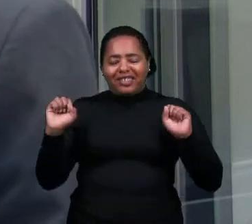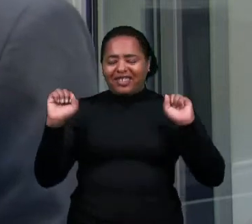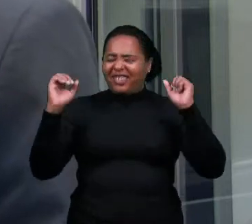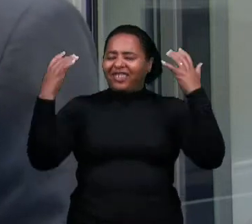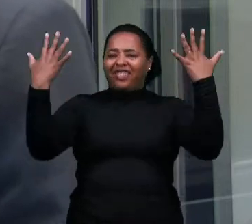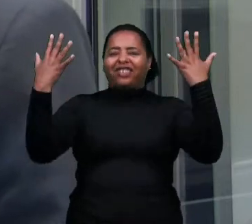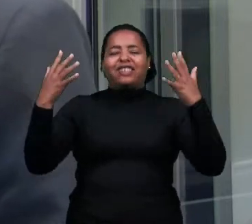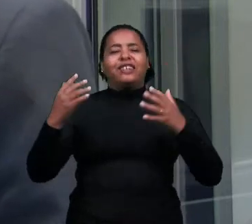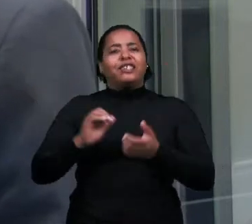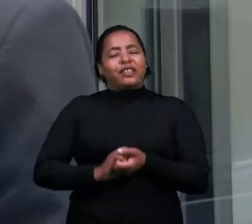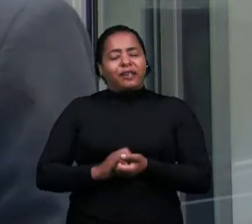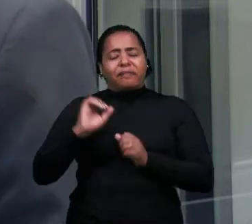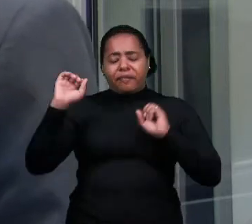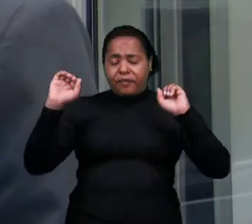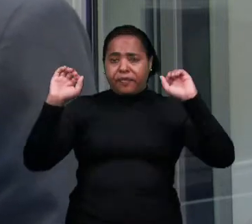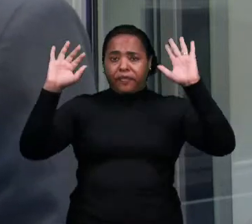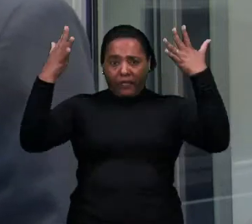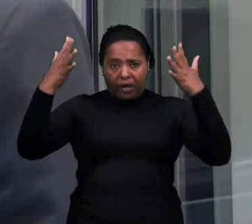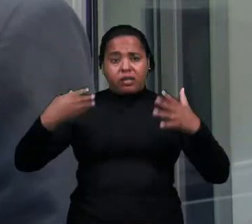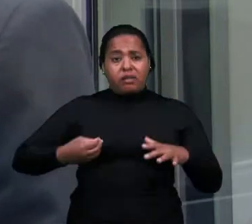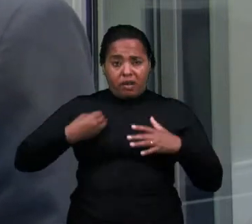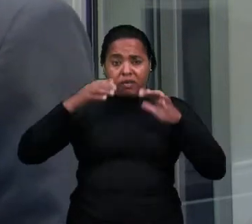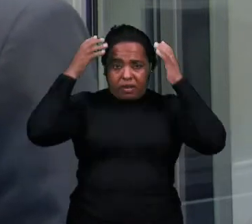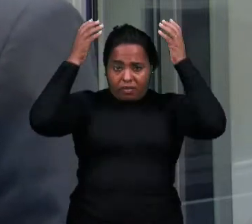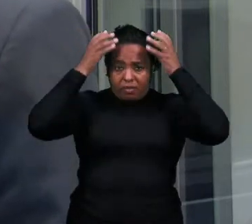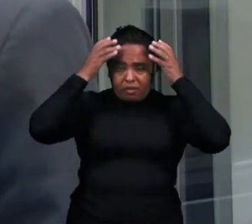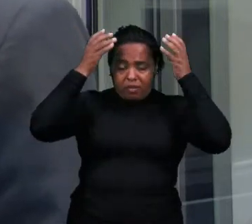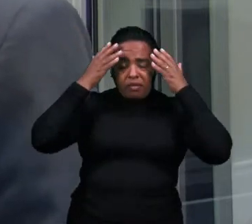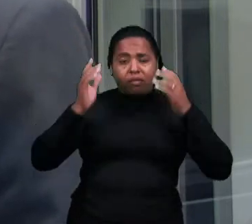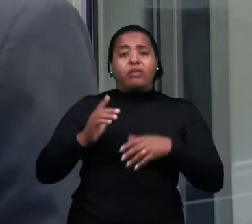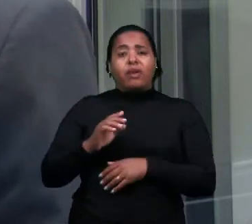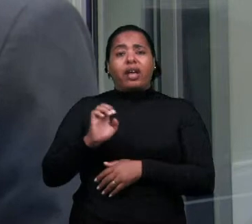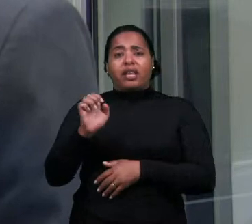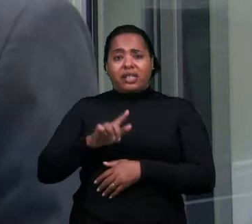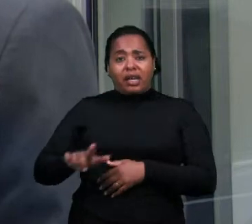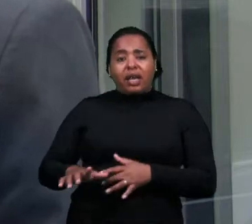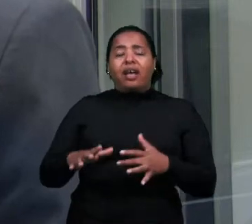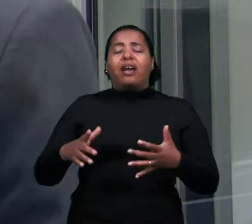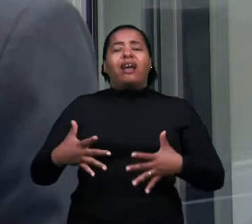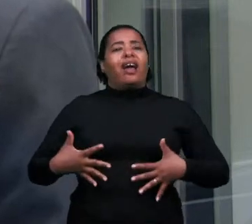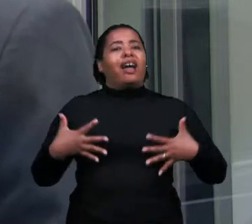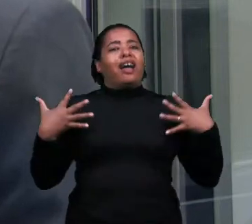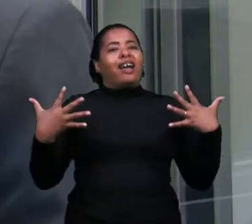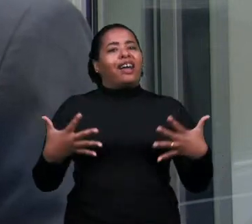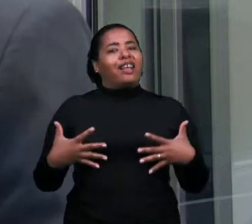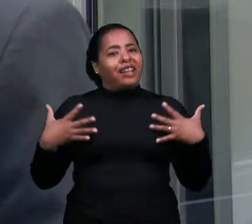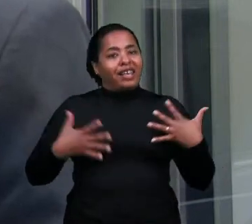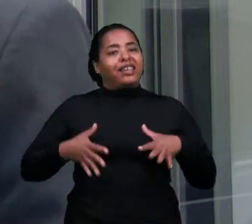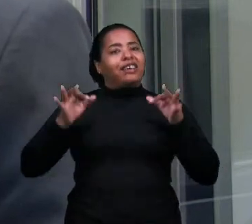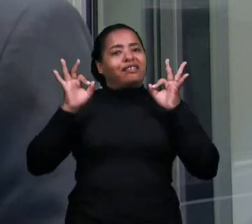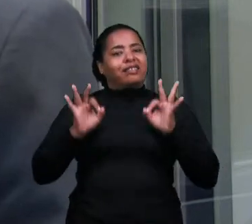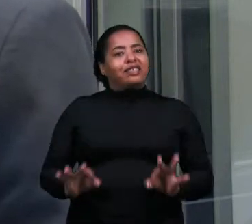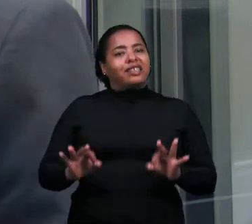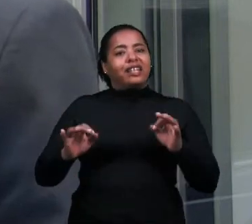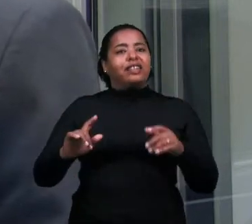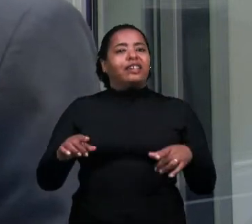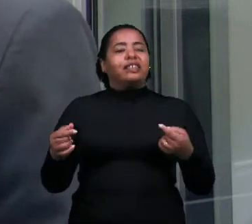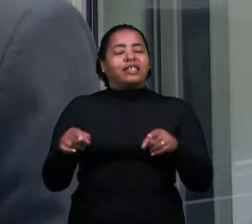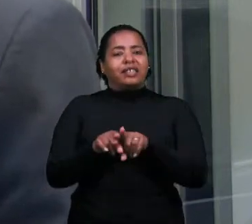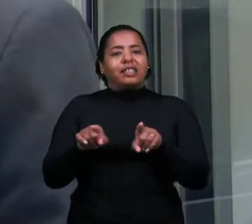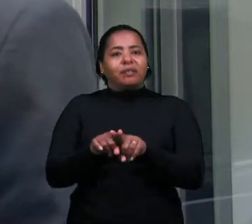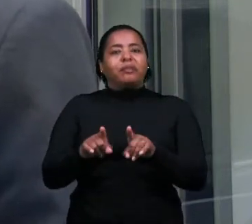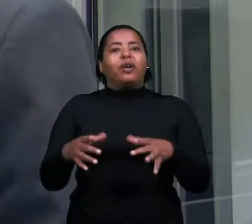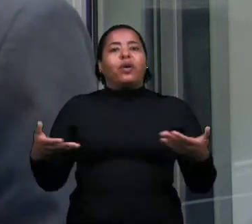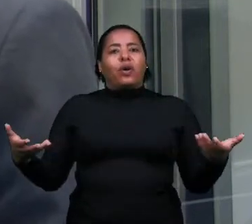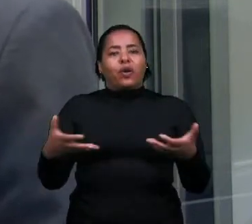uma festa na vida daquele rei, naquele dia, uma grande alegria, e certamente hoje nós desfrutamos dessa mesma